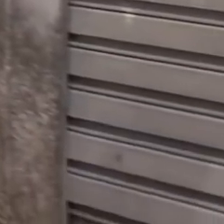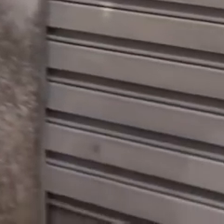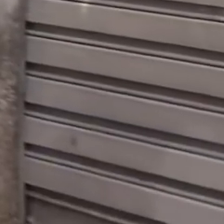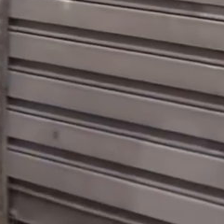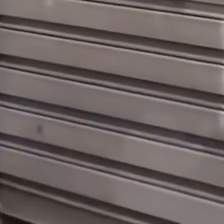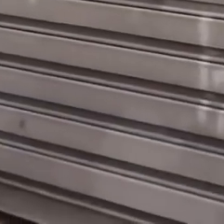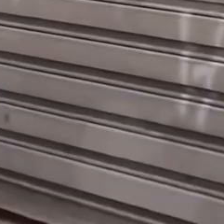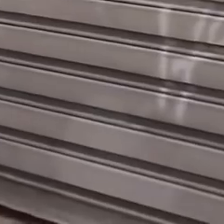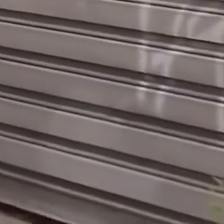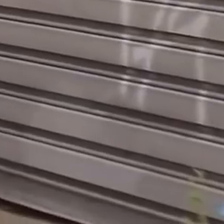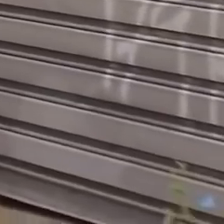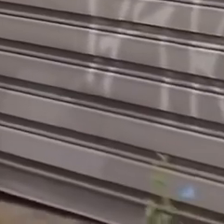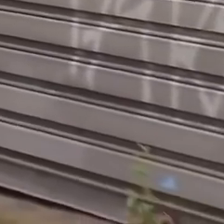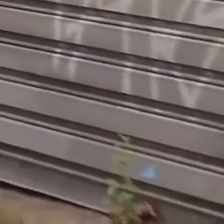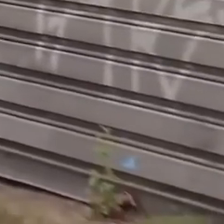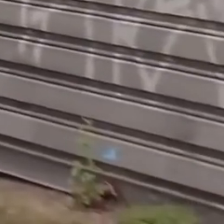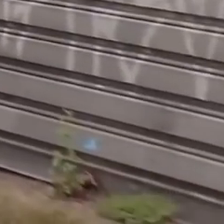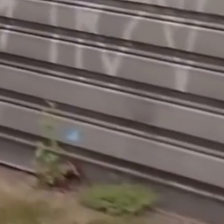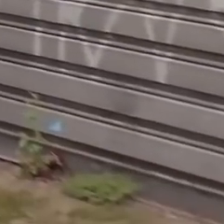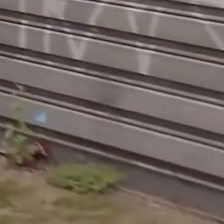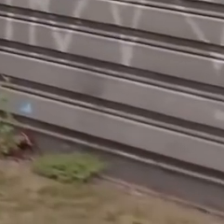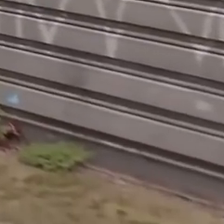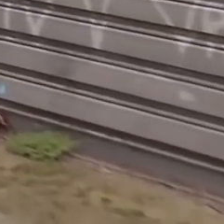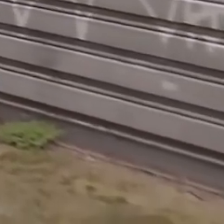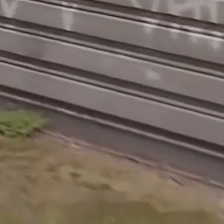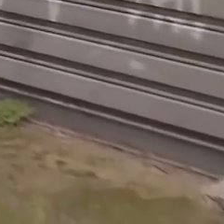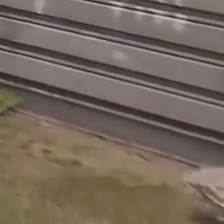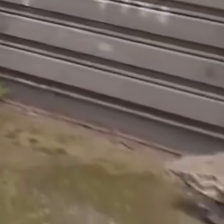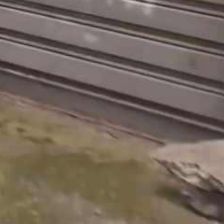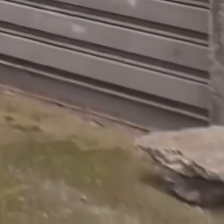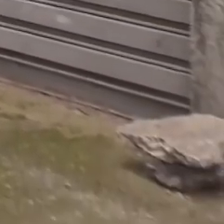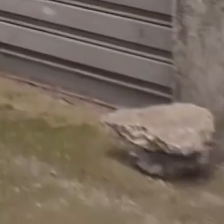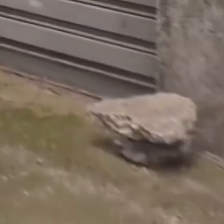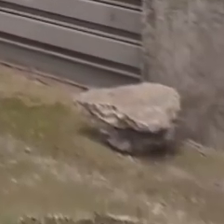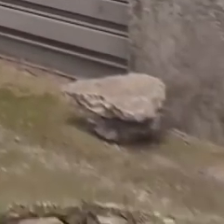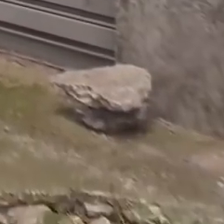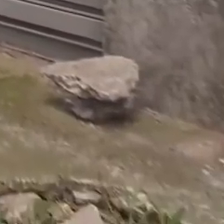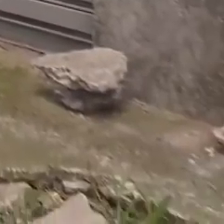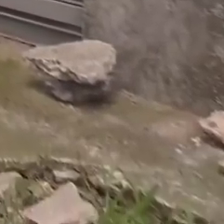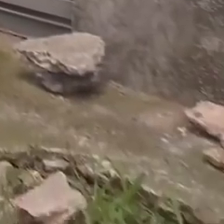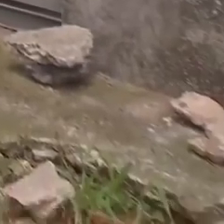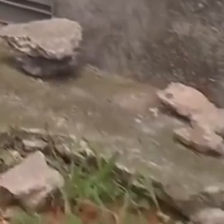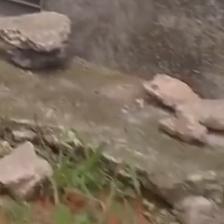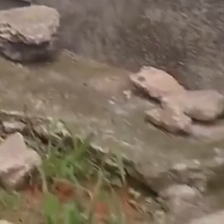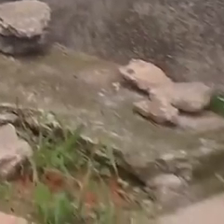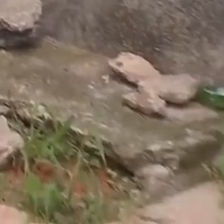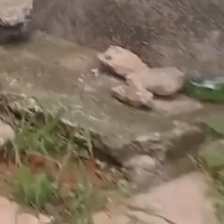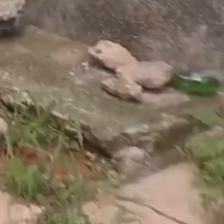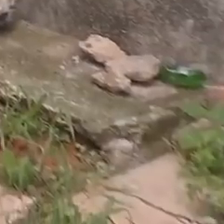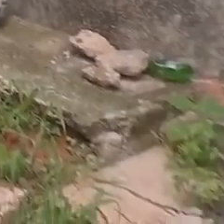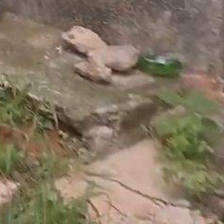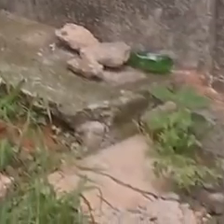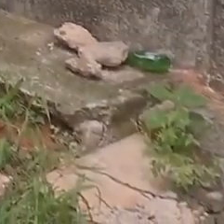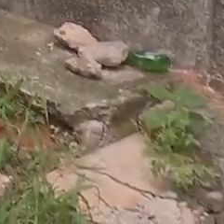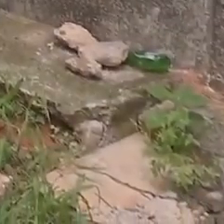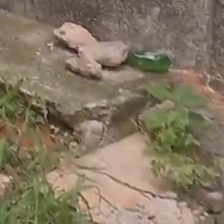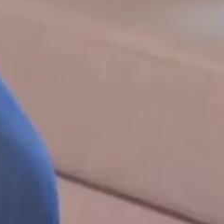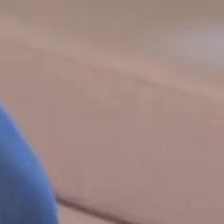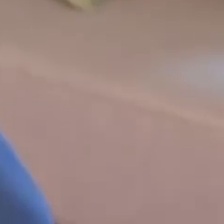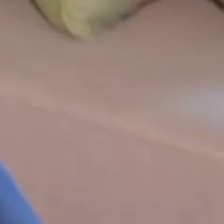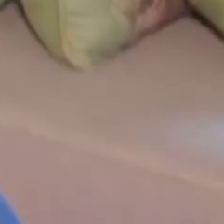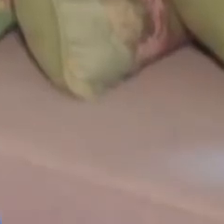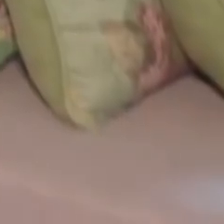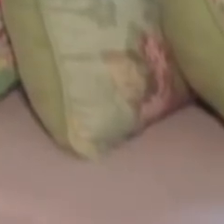volta. Faltam calçadas, áreas verdes, opções de lazer. Sobram insegurança e